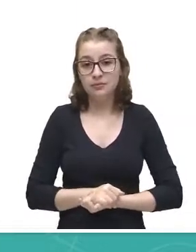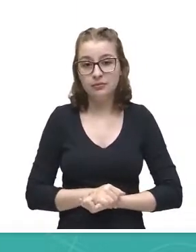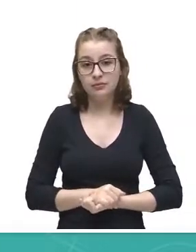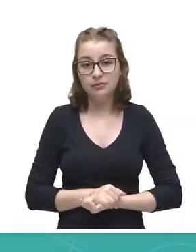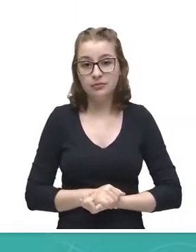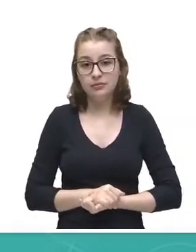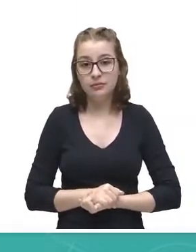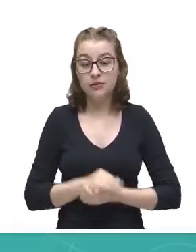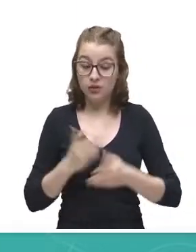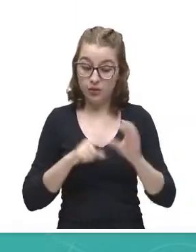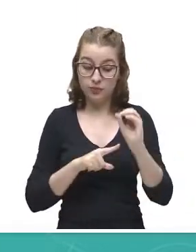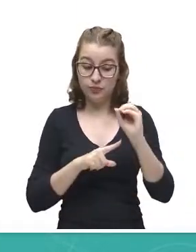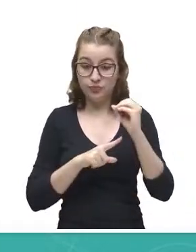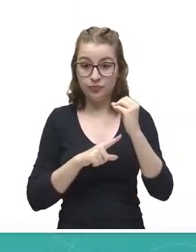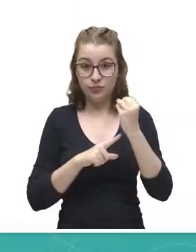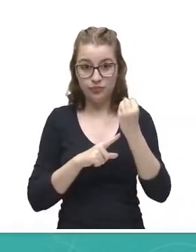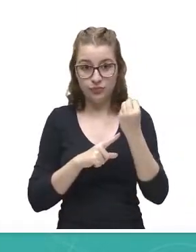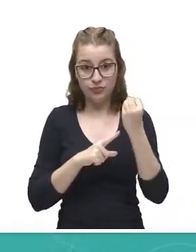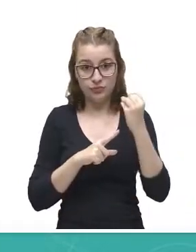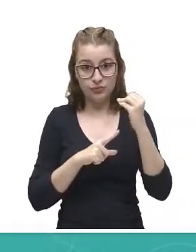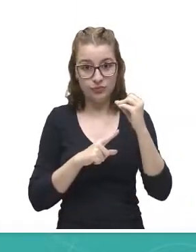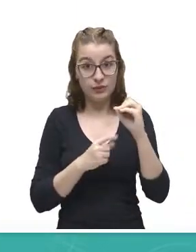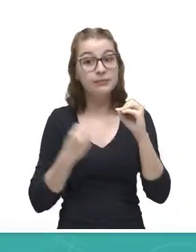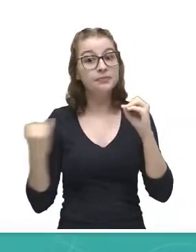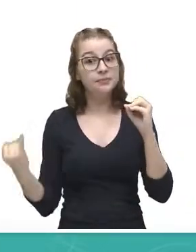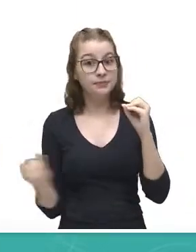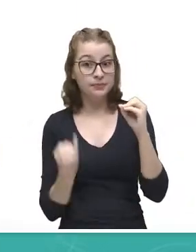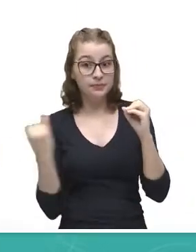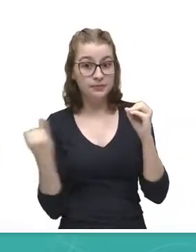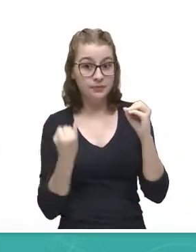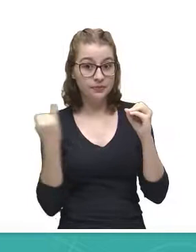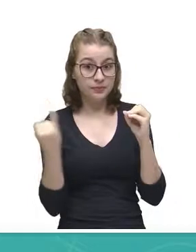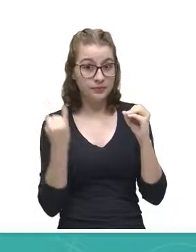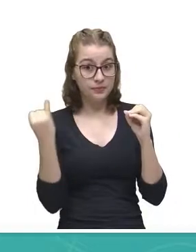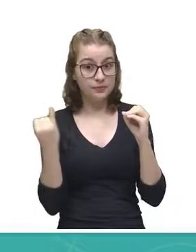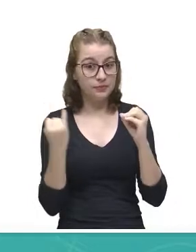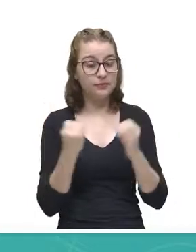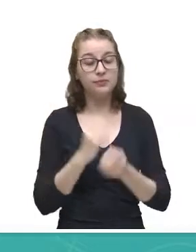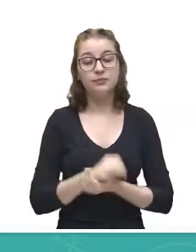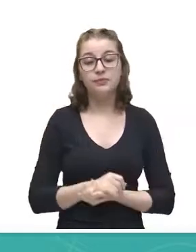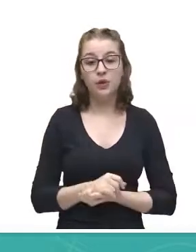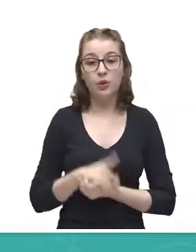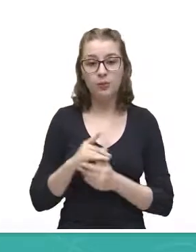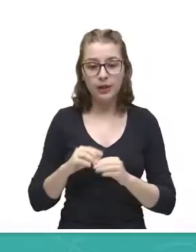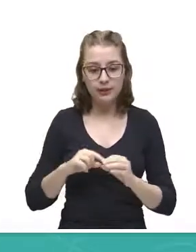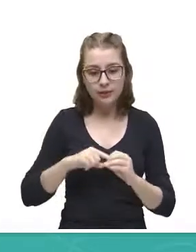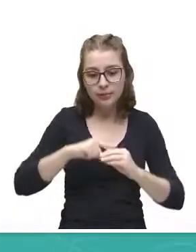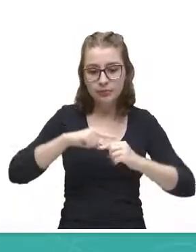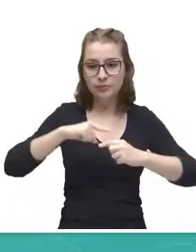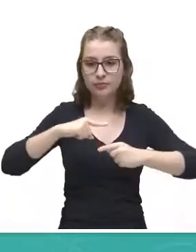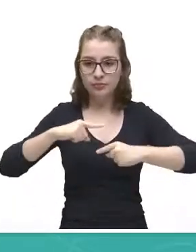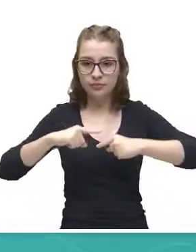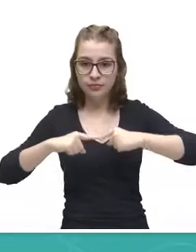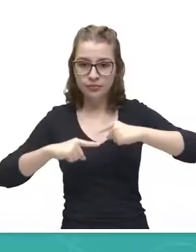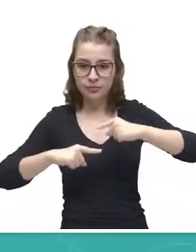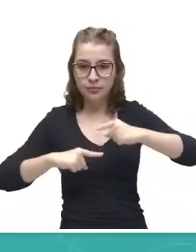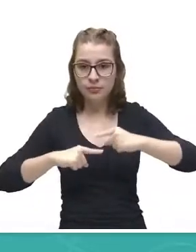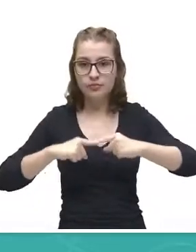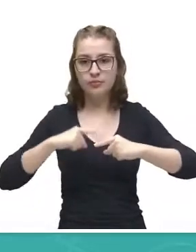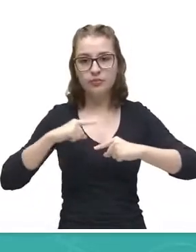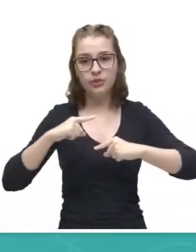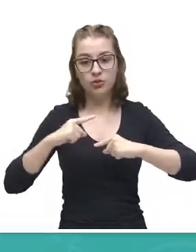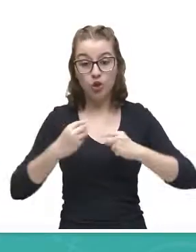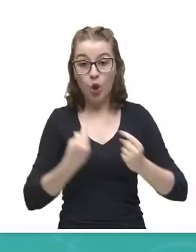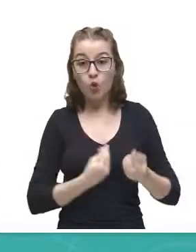esse movimento de rotação, ele é importante, né? Porque já tem um ciclo aí de vida em relação a